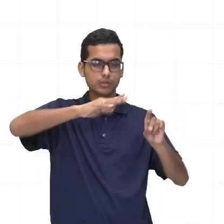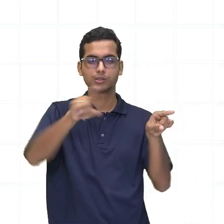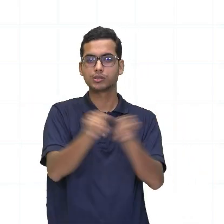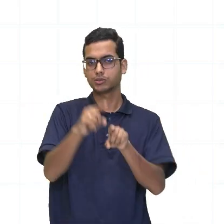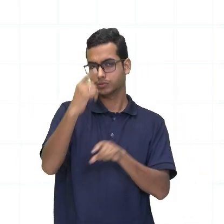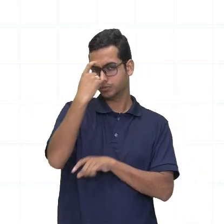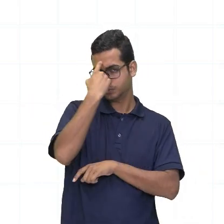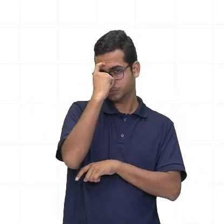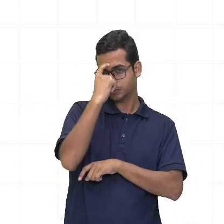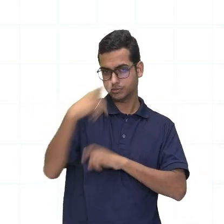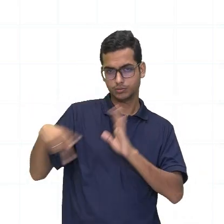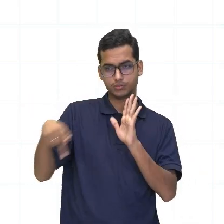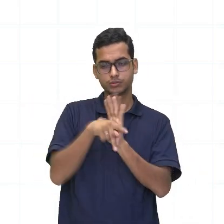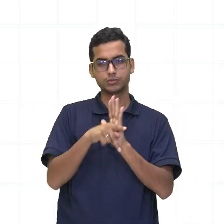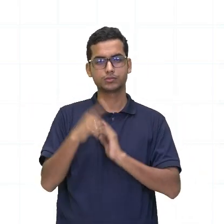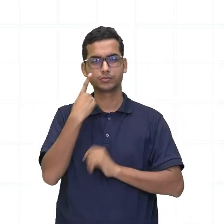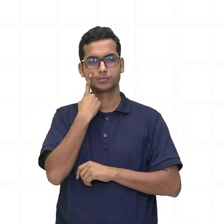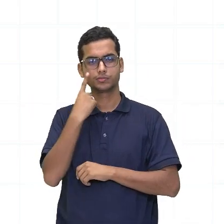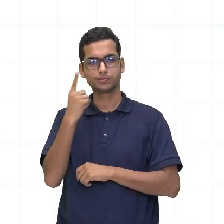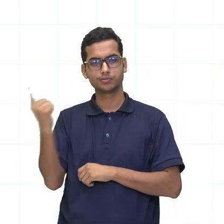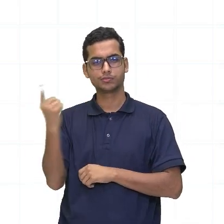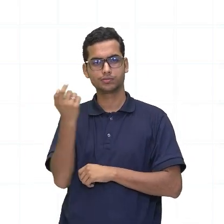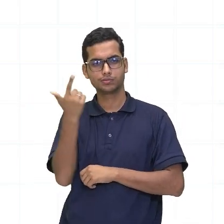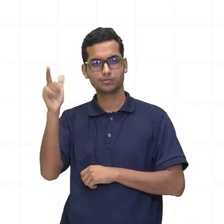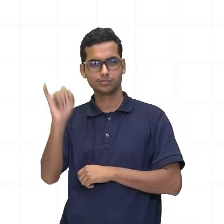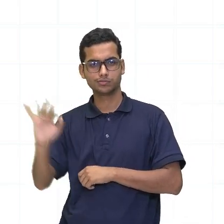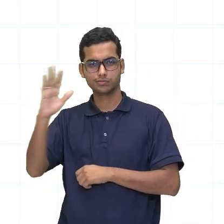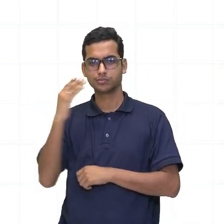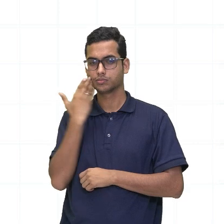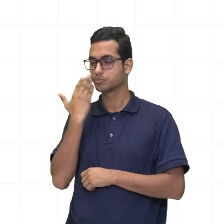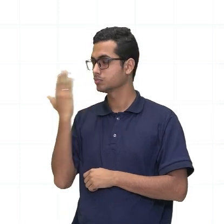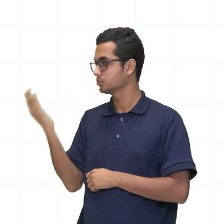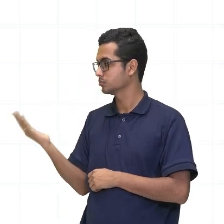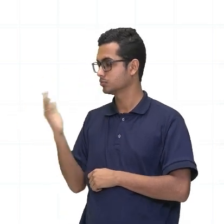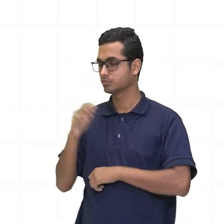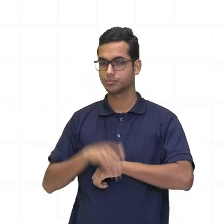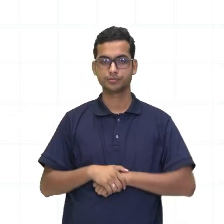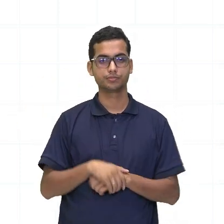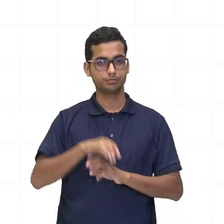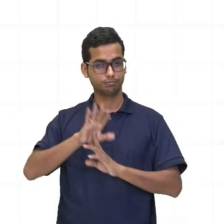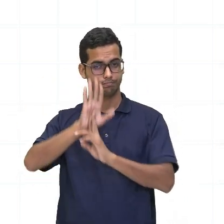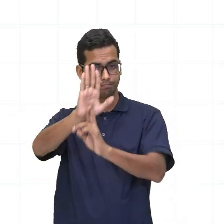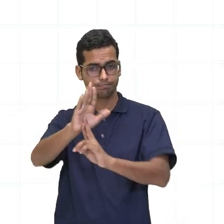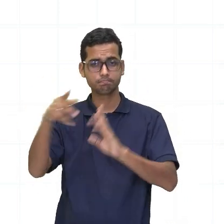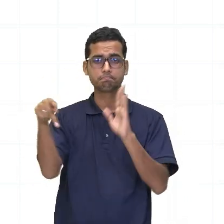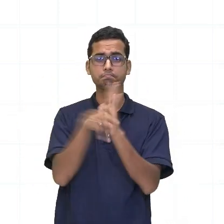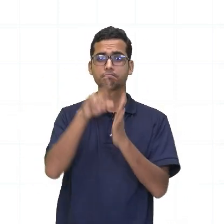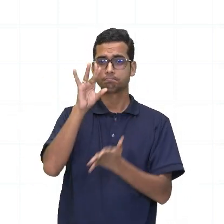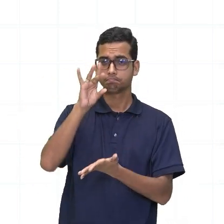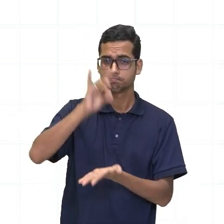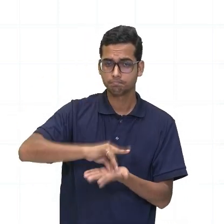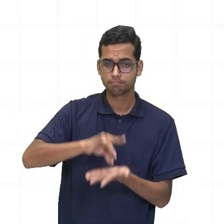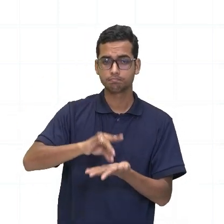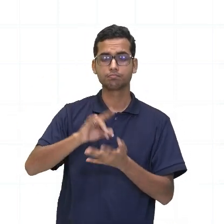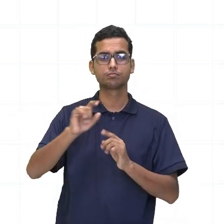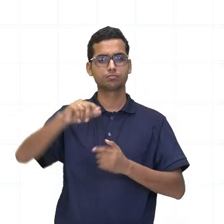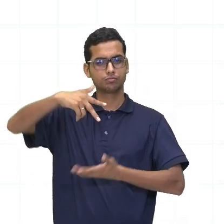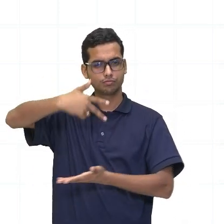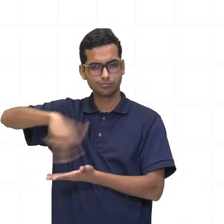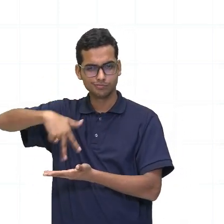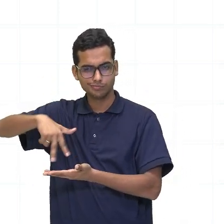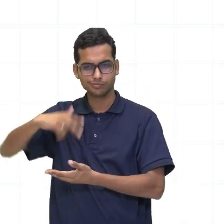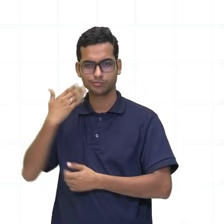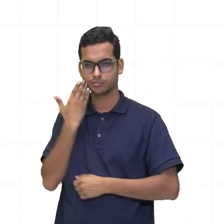indianas. Trouxe mais uma imagem para vocês, tá? Que representa justamente essa